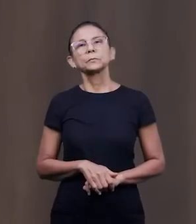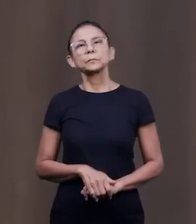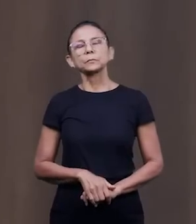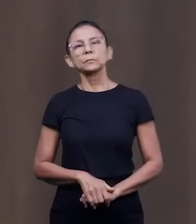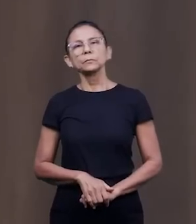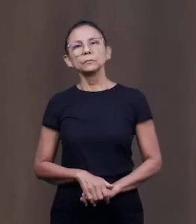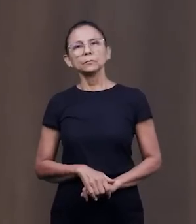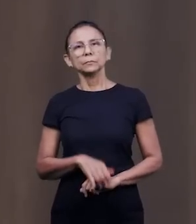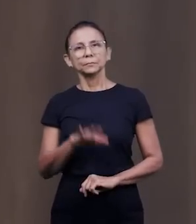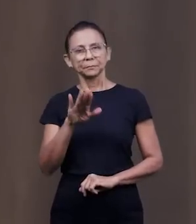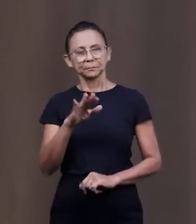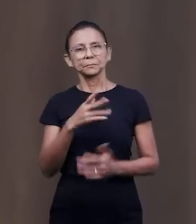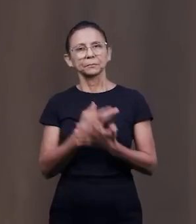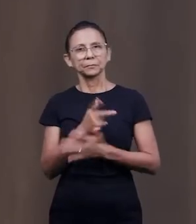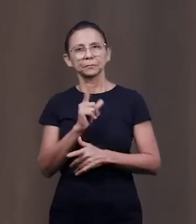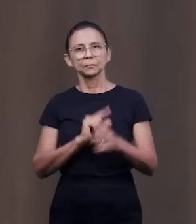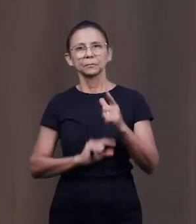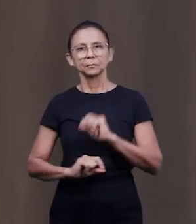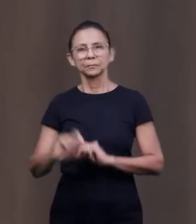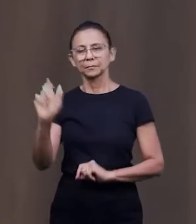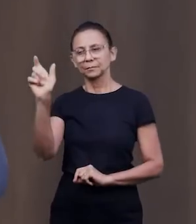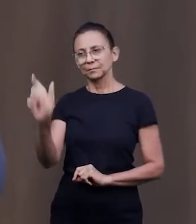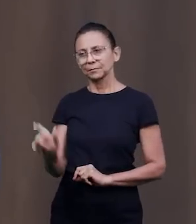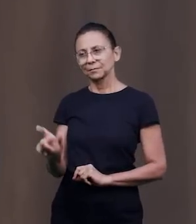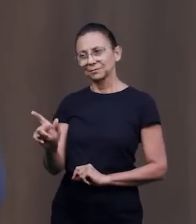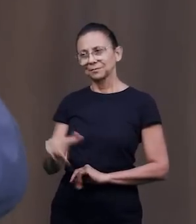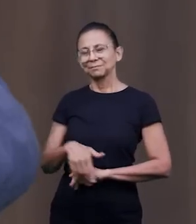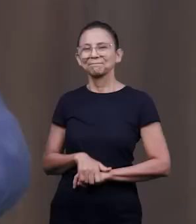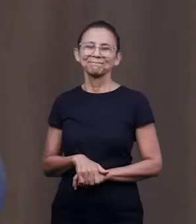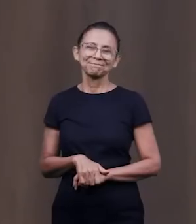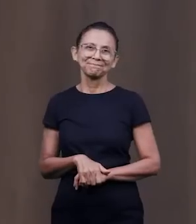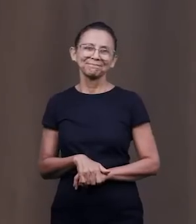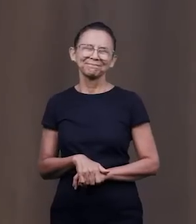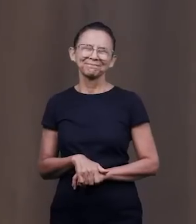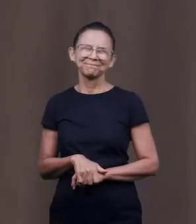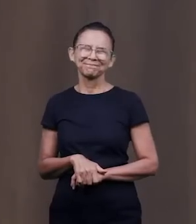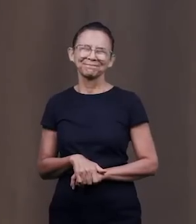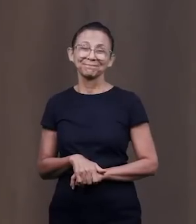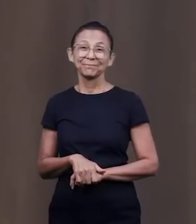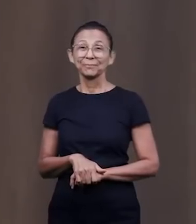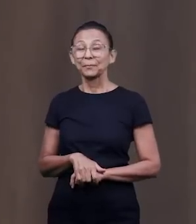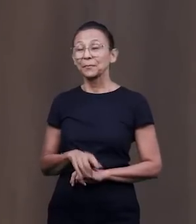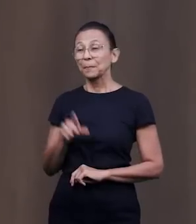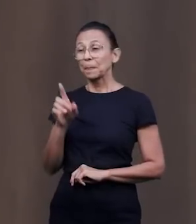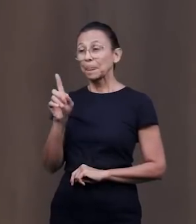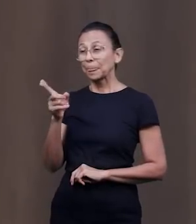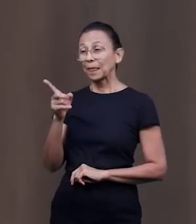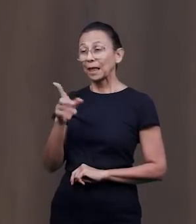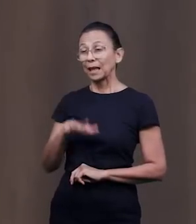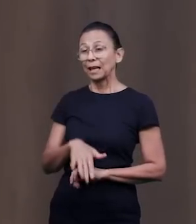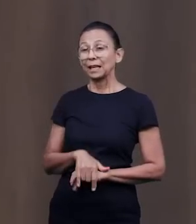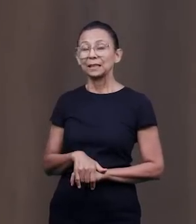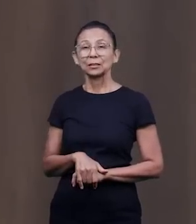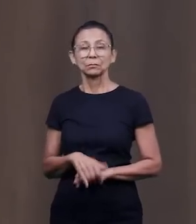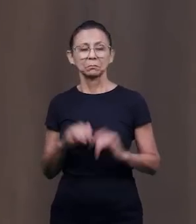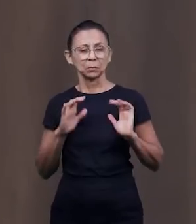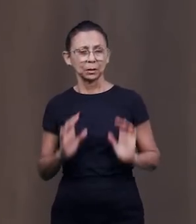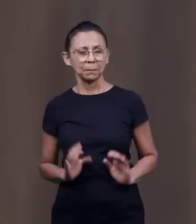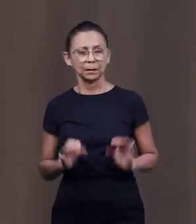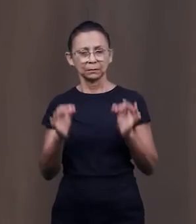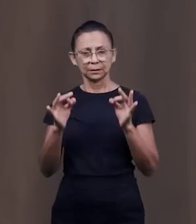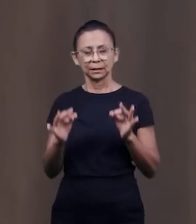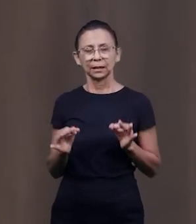Dentro da sua casa, fora da sua casa, você consulta com a sua mulher e não quer participação de nada e tal, faz